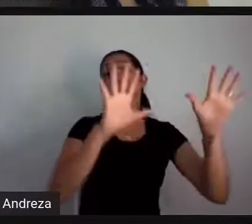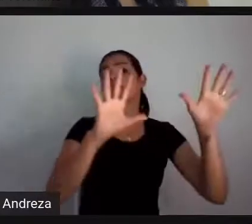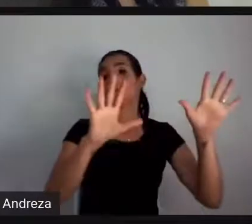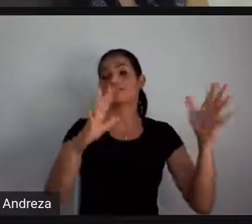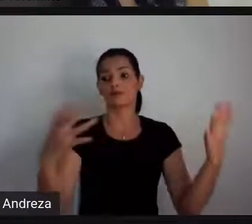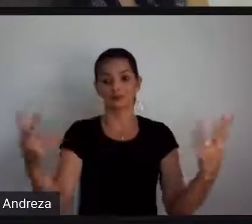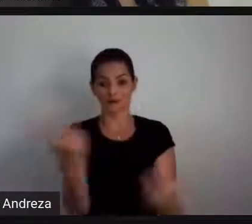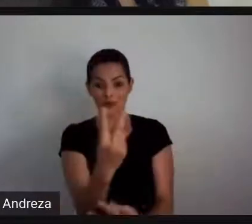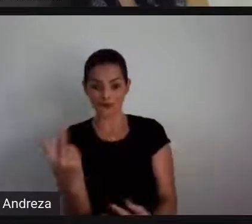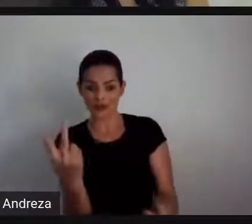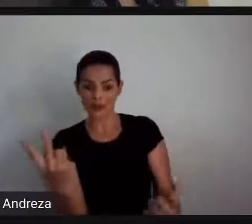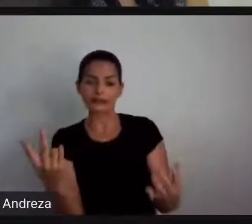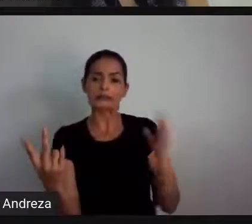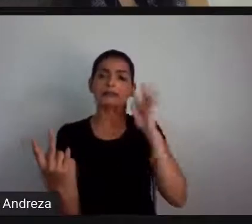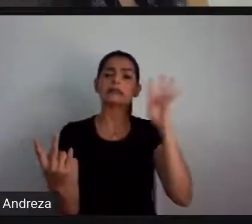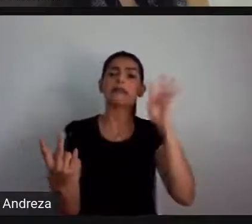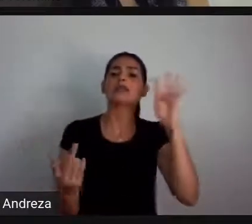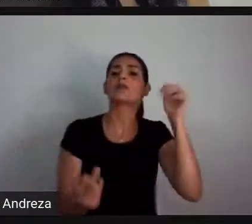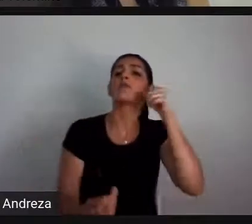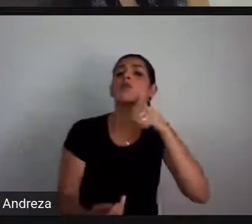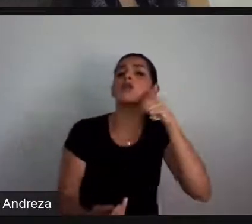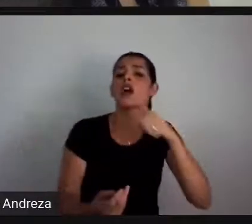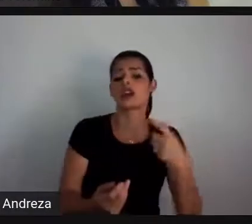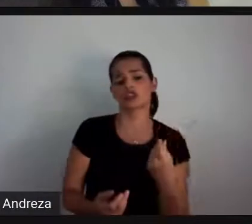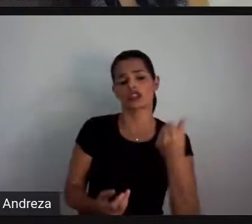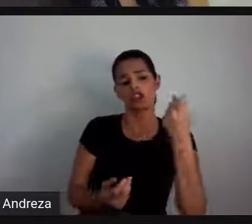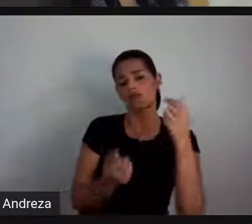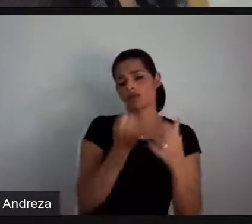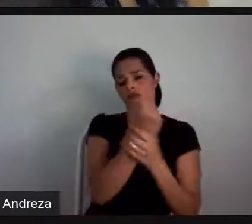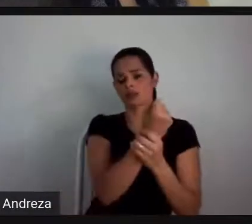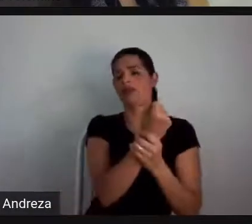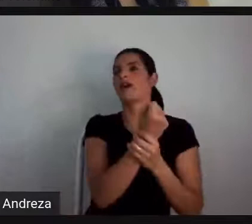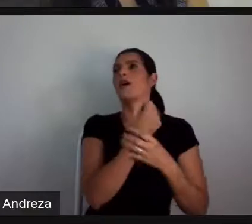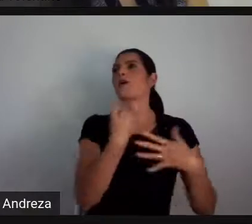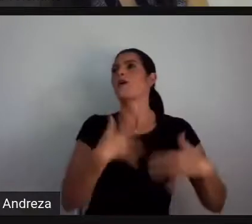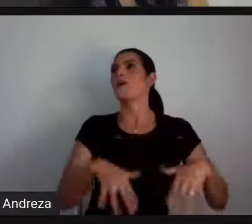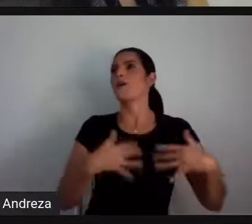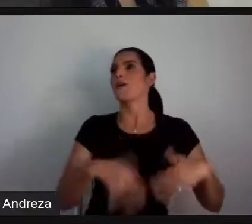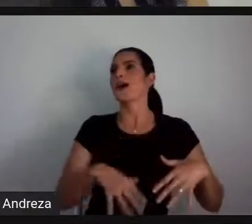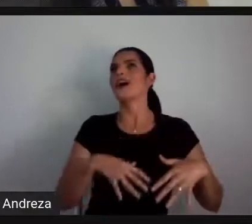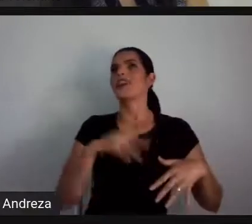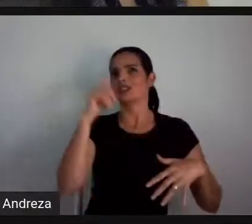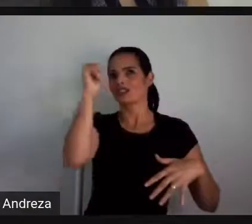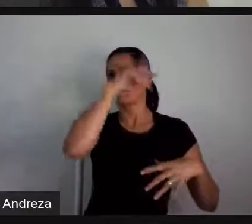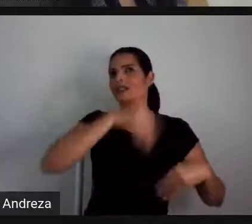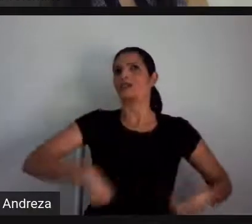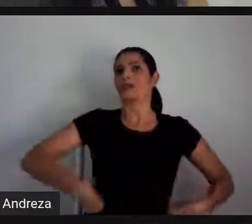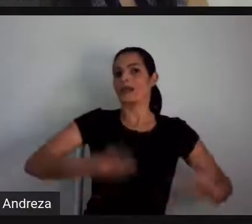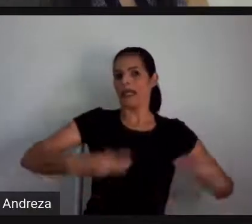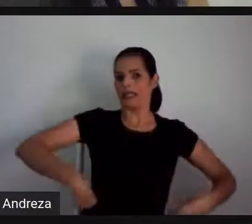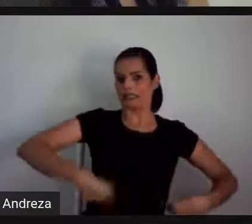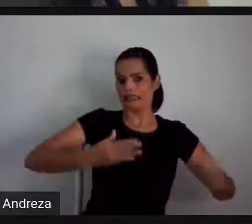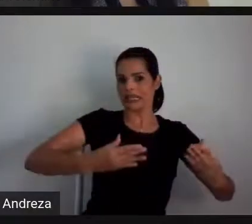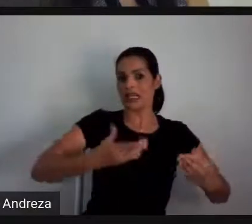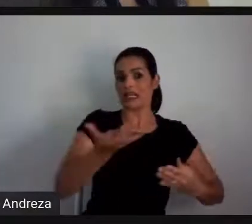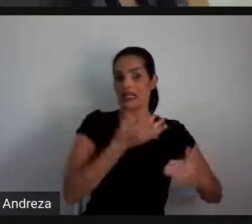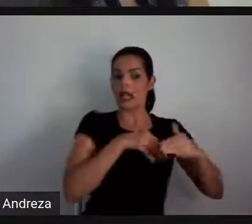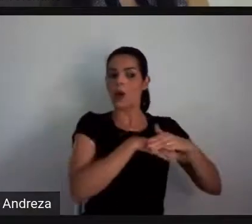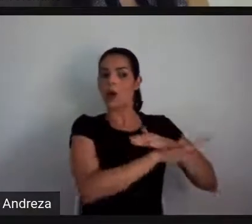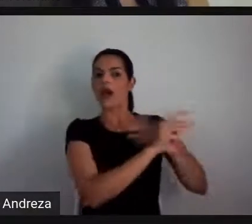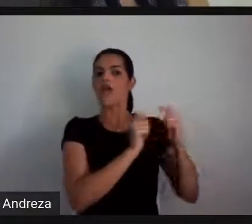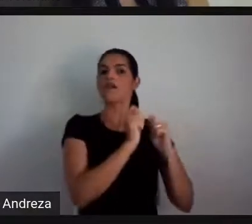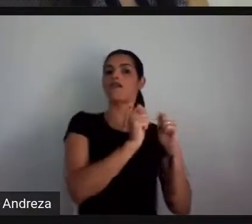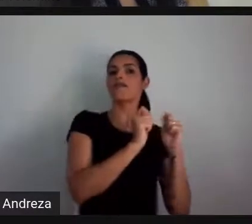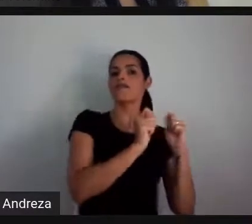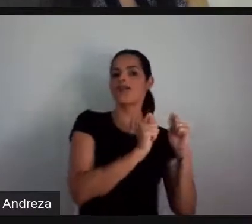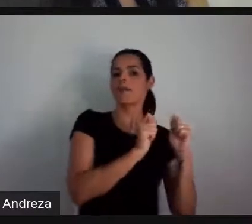porque imagina que uma mulher que para ela dinheiro é segurança, ela vai ter mais dificuldade às vezes de gastar, ela vai querer guardar mais.